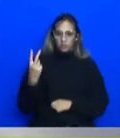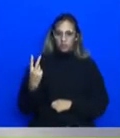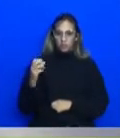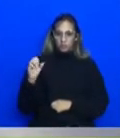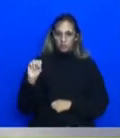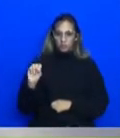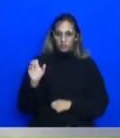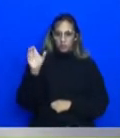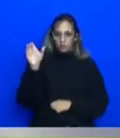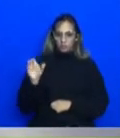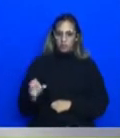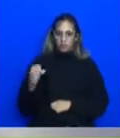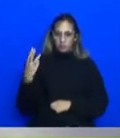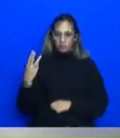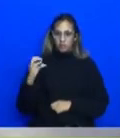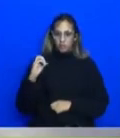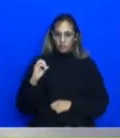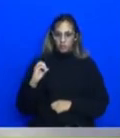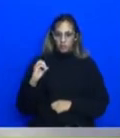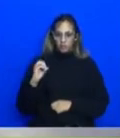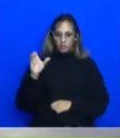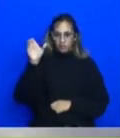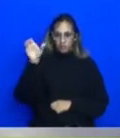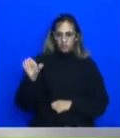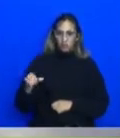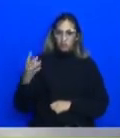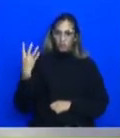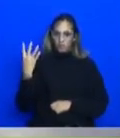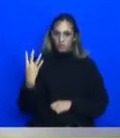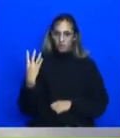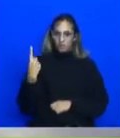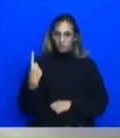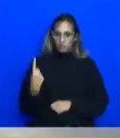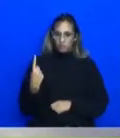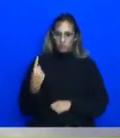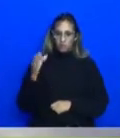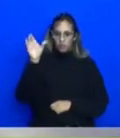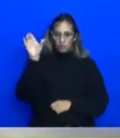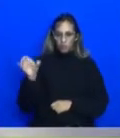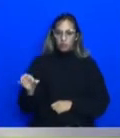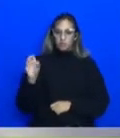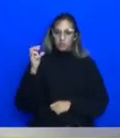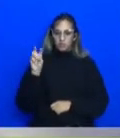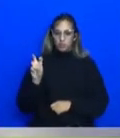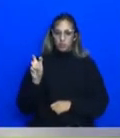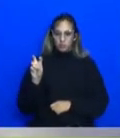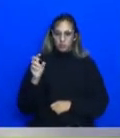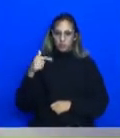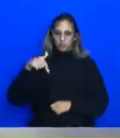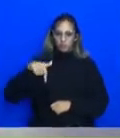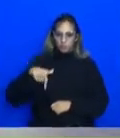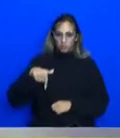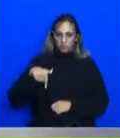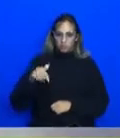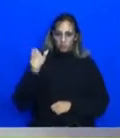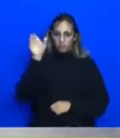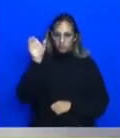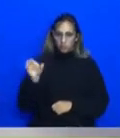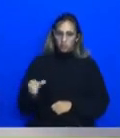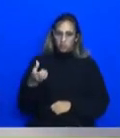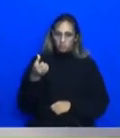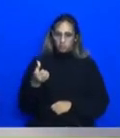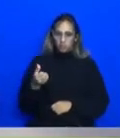2, 8. Coluna 3, 0. Coluna 4, 1. Coluna 5, 7.